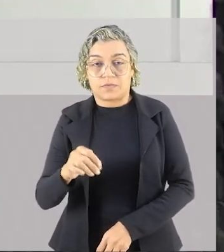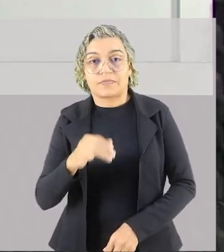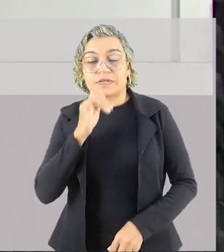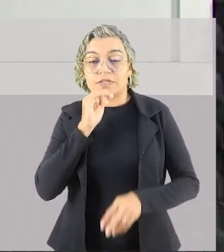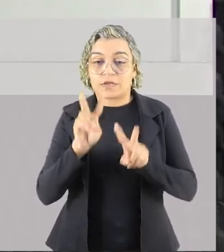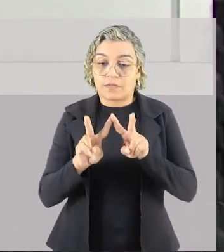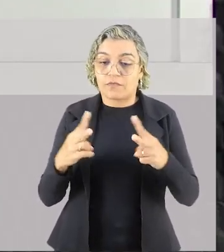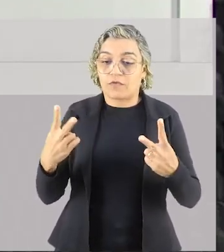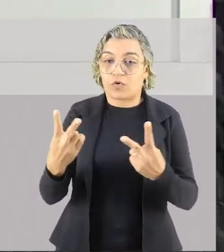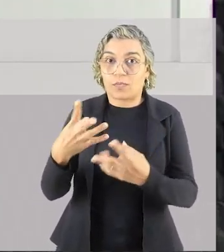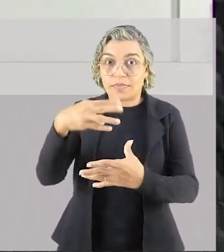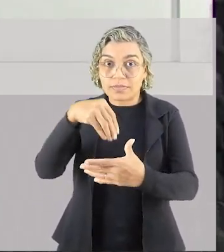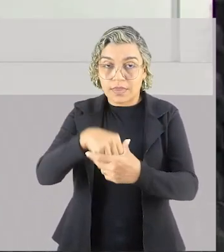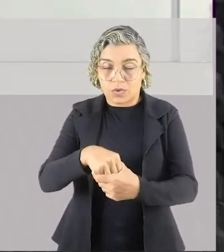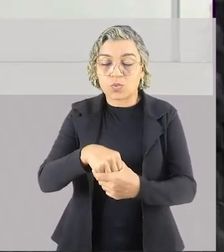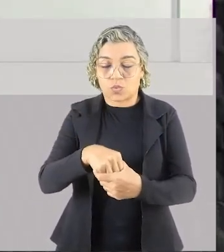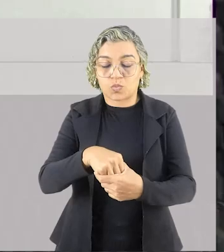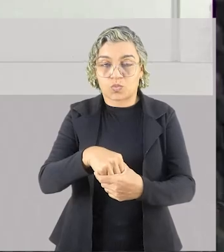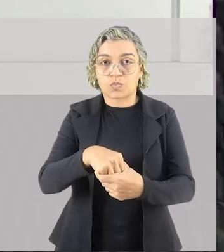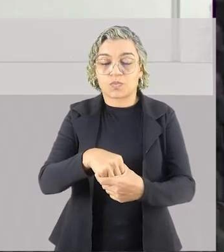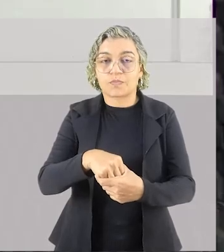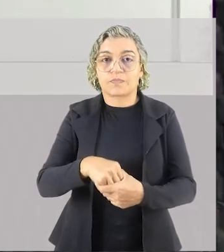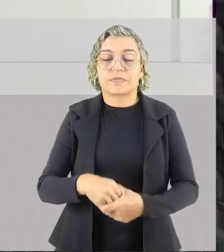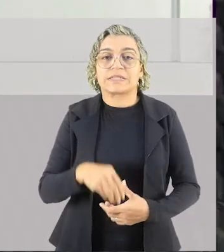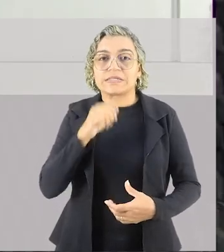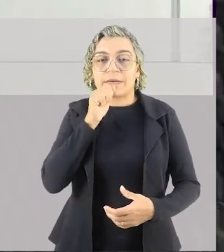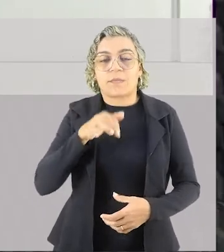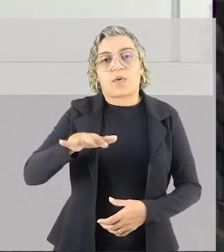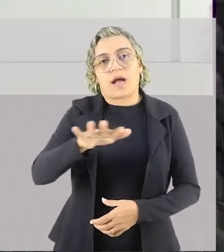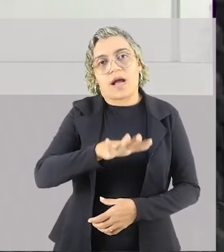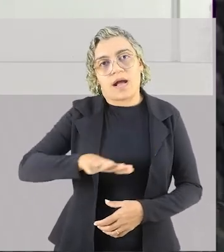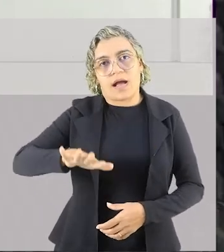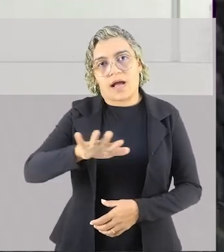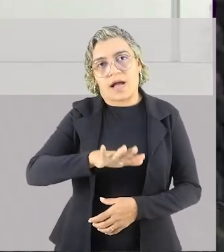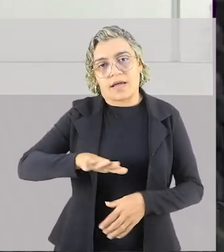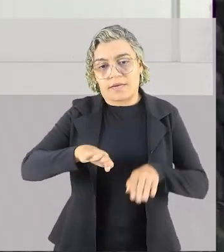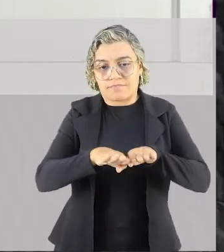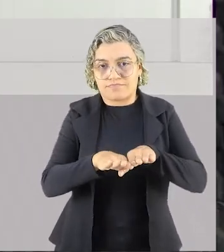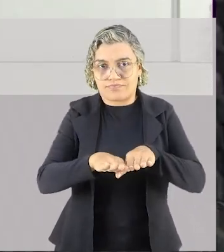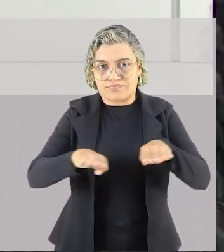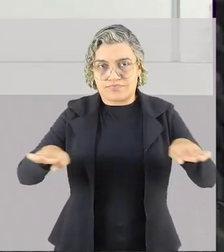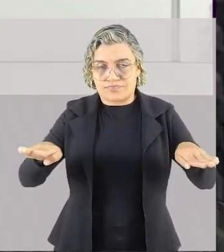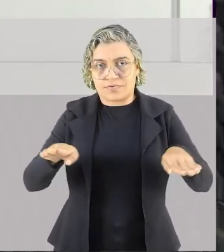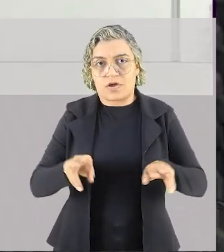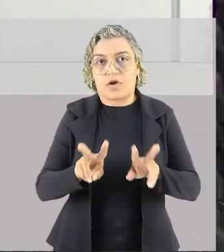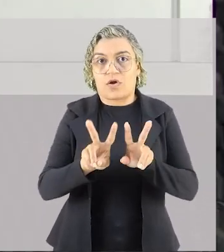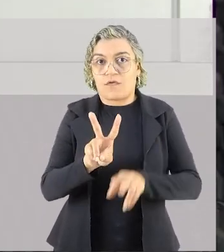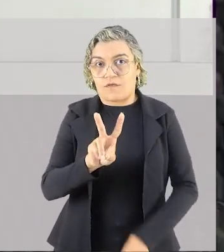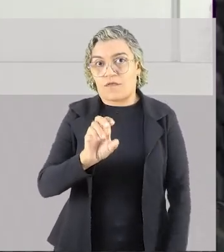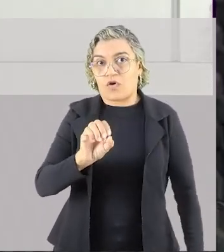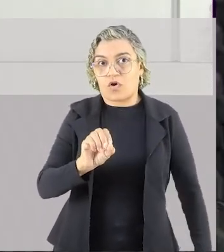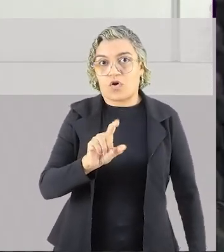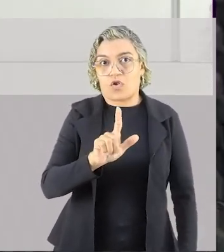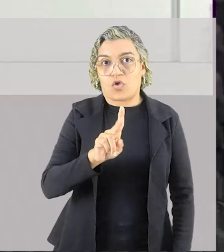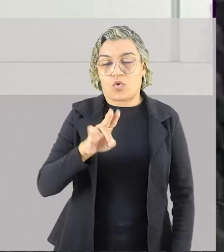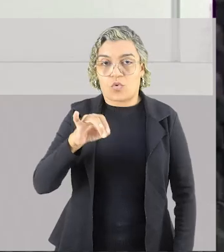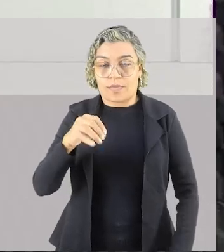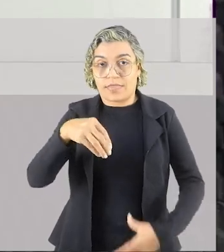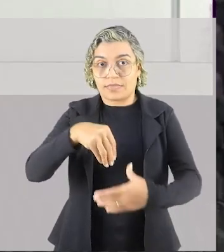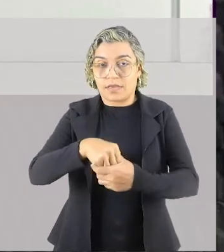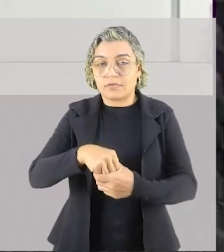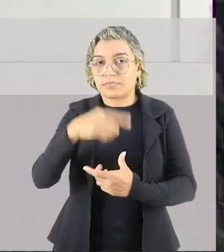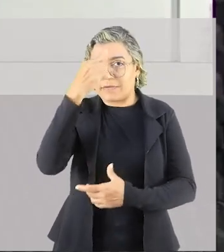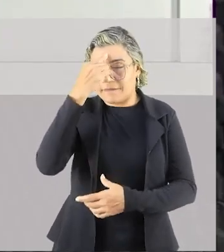espaço interno, tá? Ao contrário de área, que é de figura plana, volume é o que está dentro da figura,